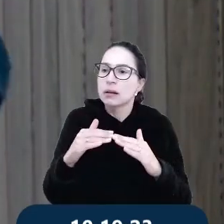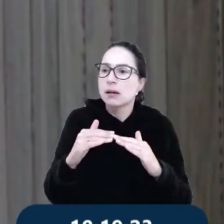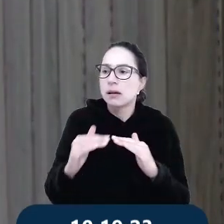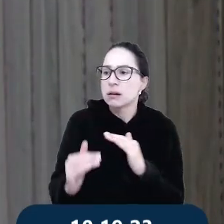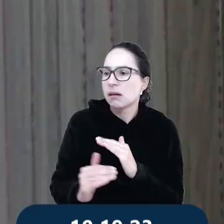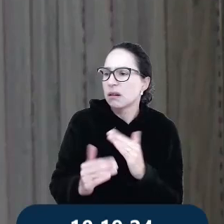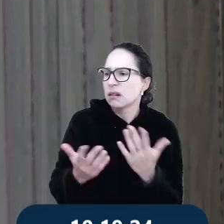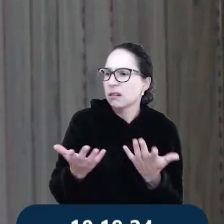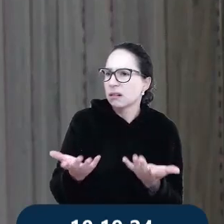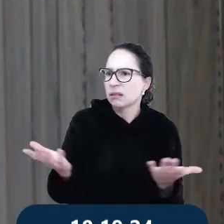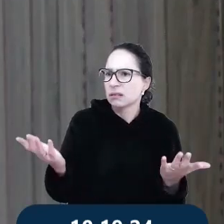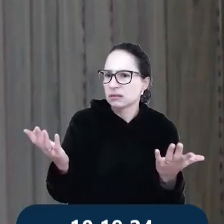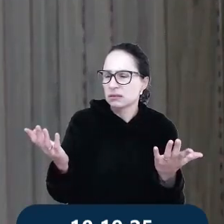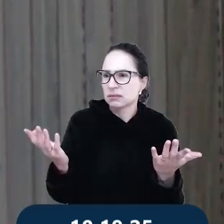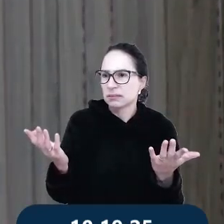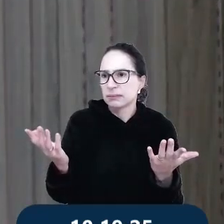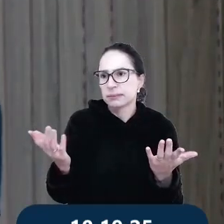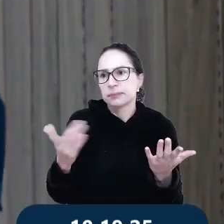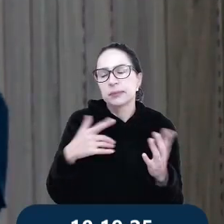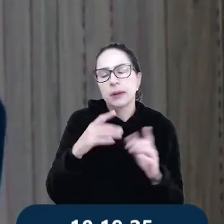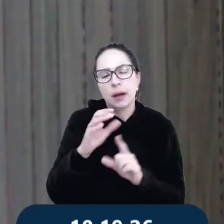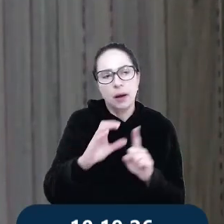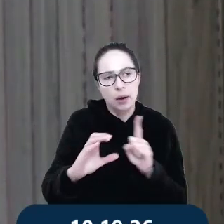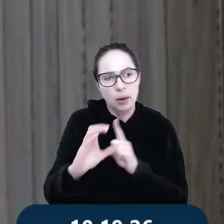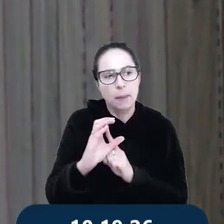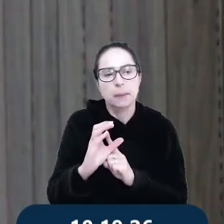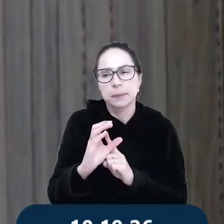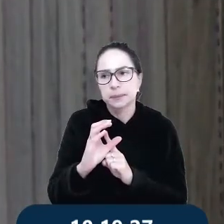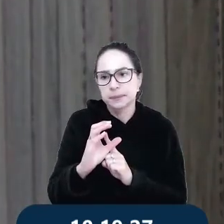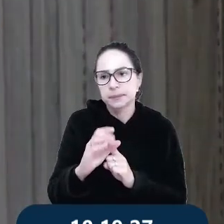comunidade ali e causando sérios danos, porque